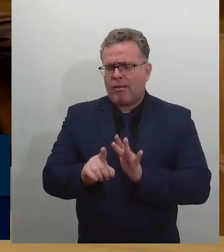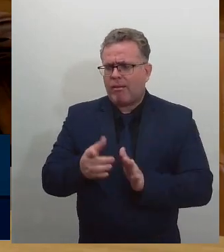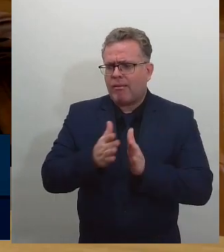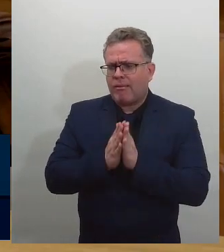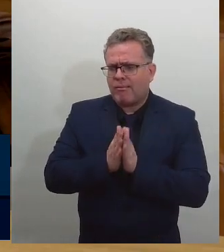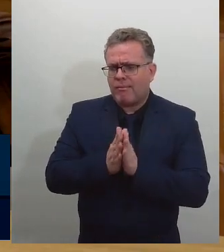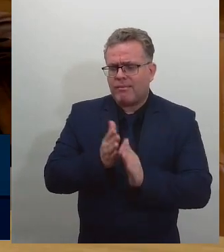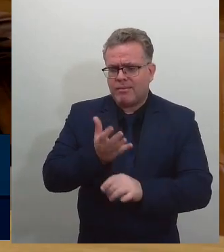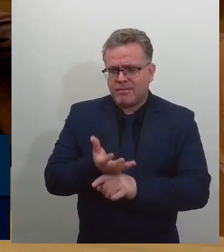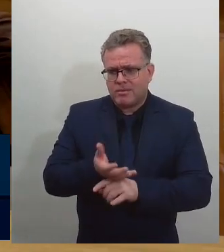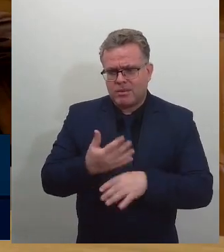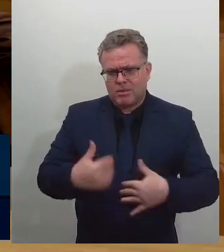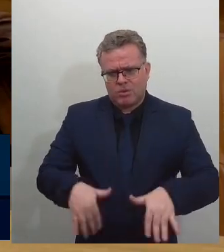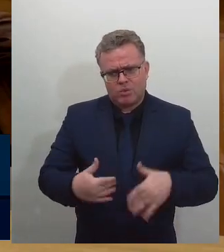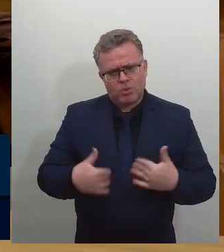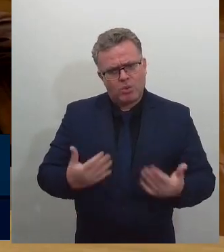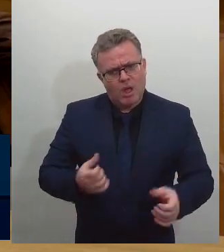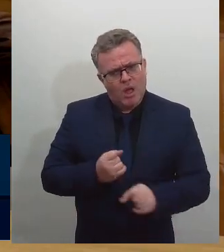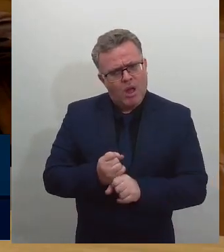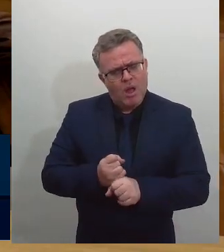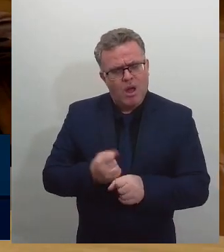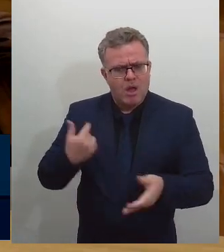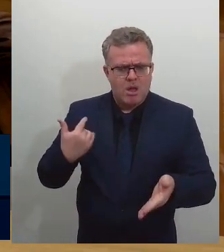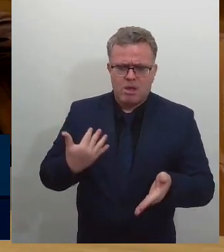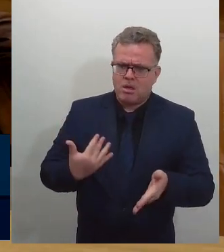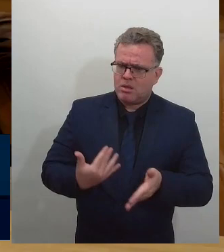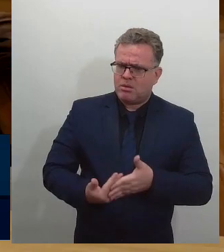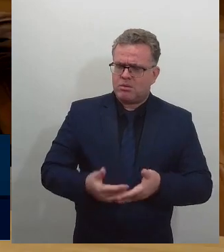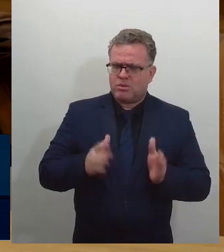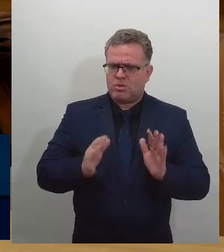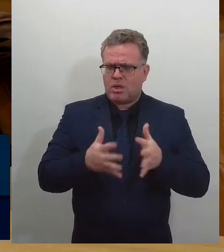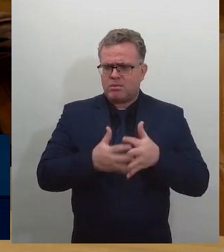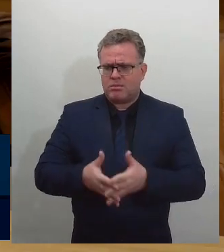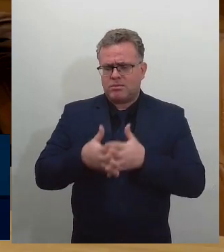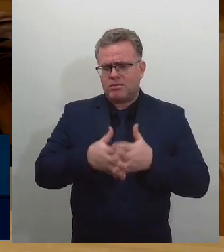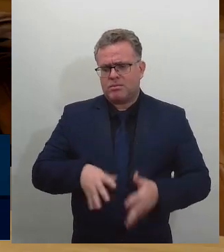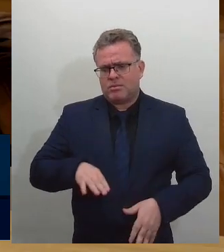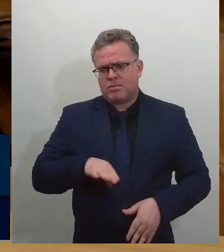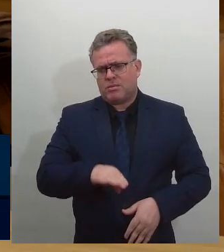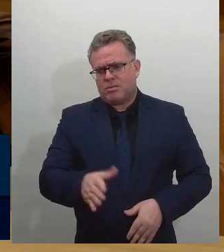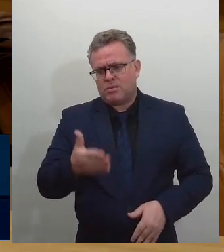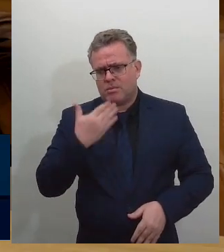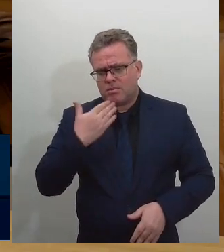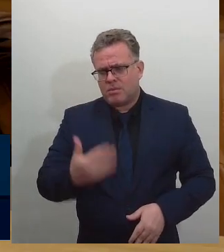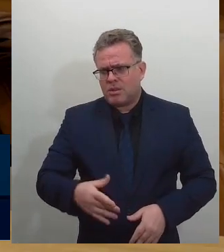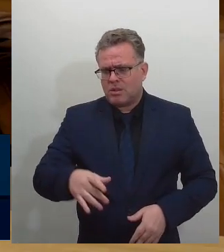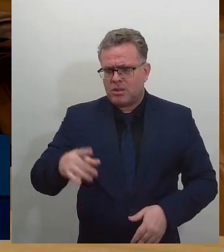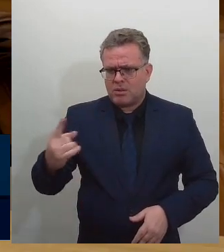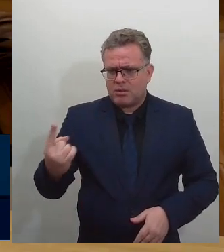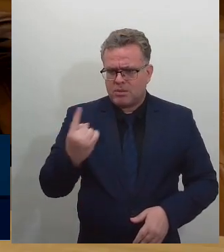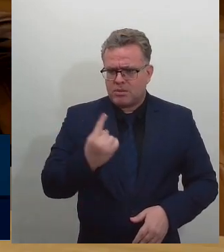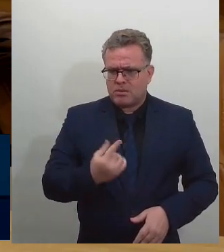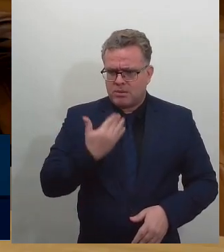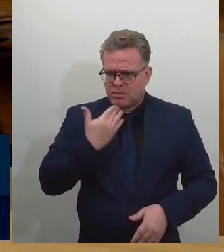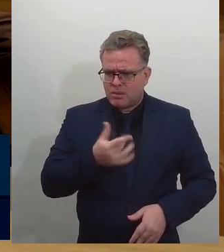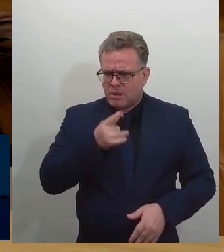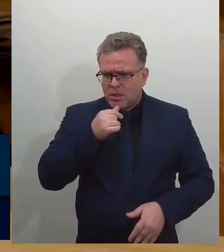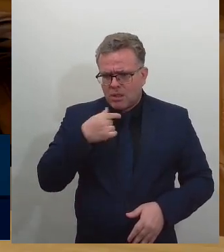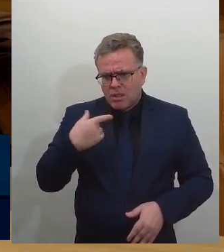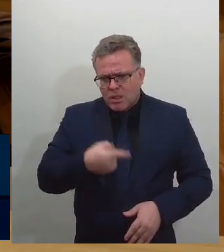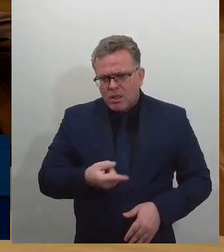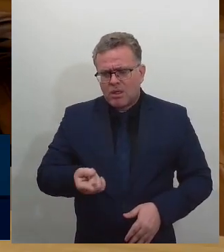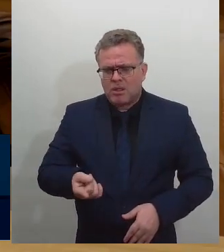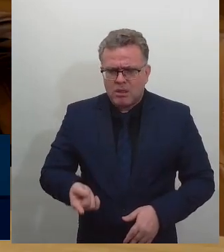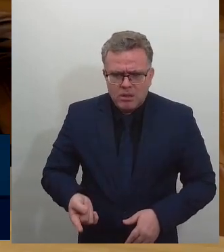anos. Muitos têm lá seu carrinho pipa parado na porta esperando um pai de família acordar de manhã e ter que ir para a porta dele. Muitos chegam de